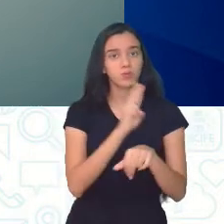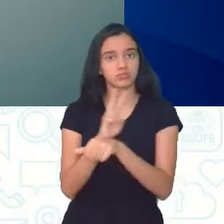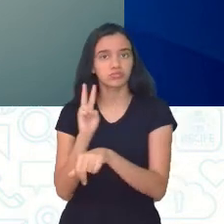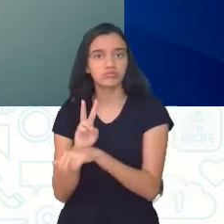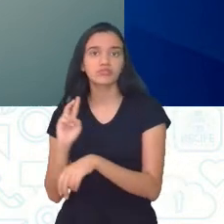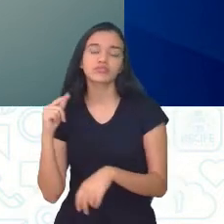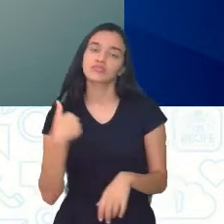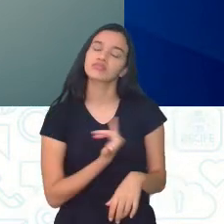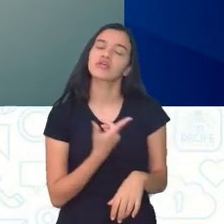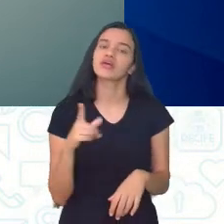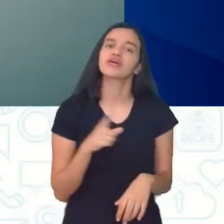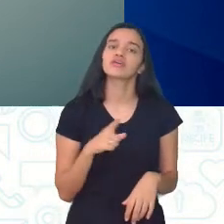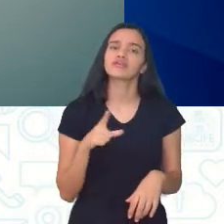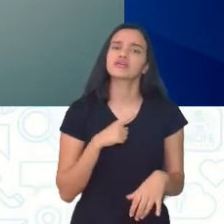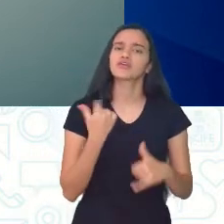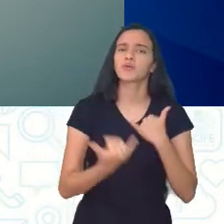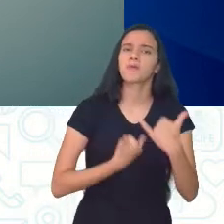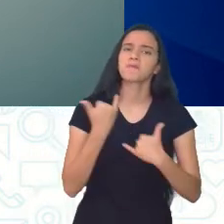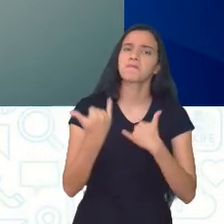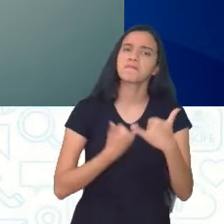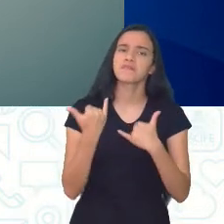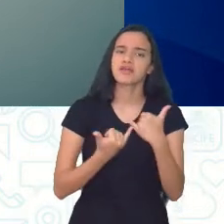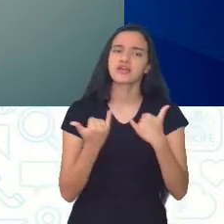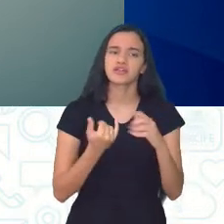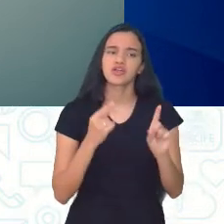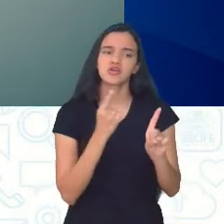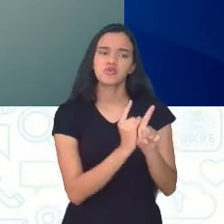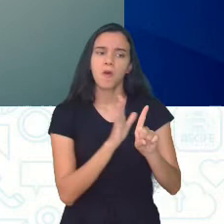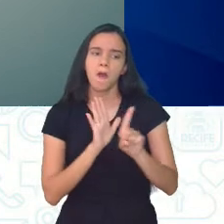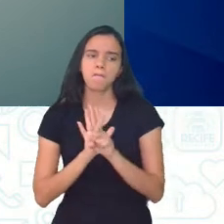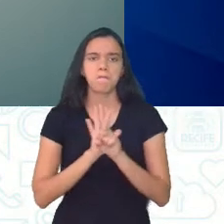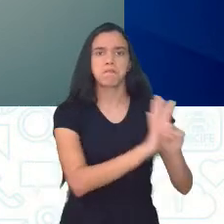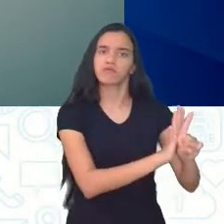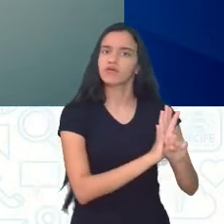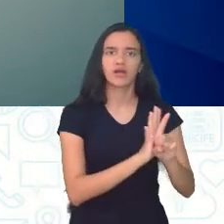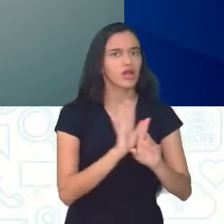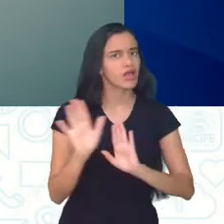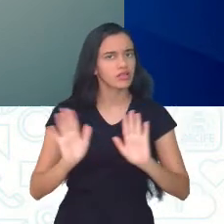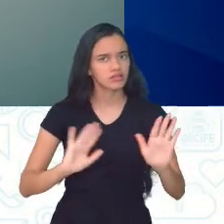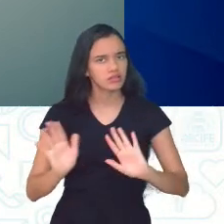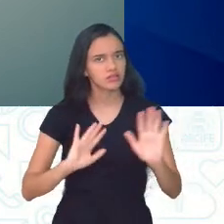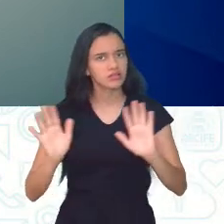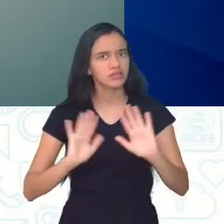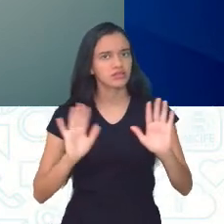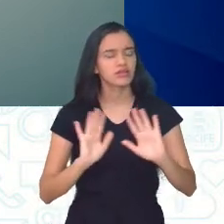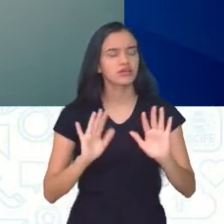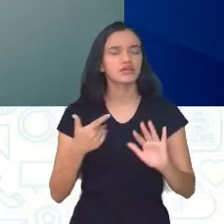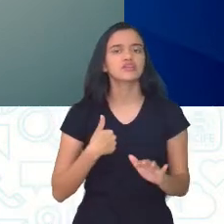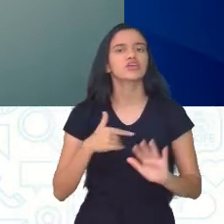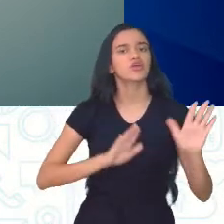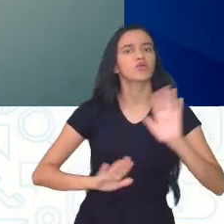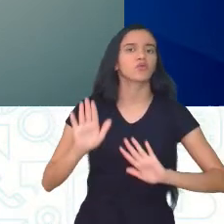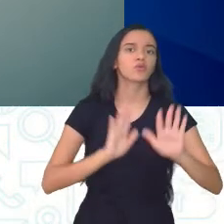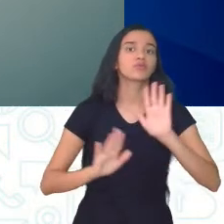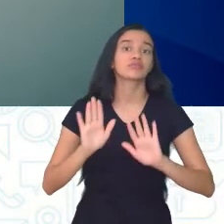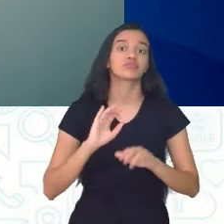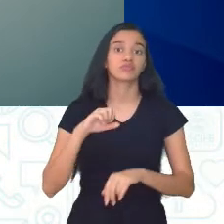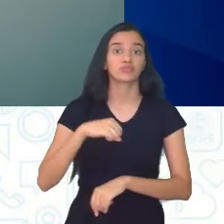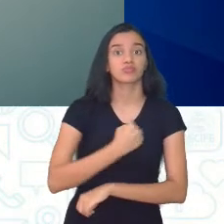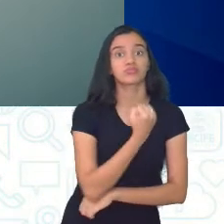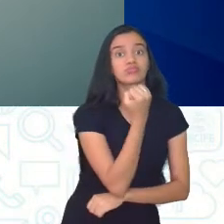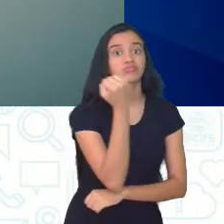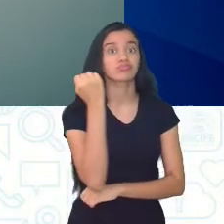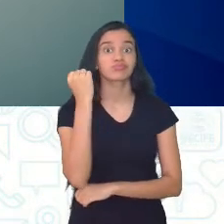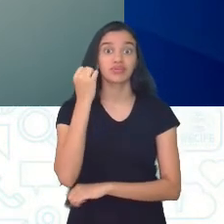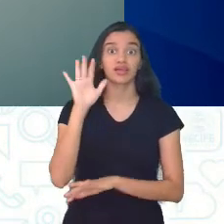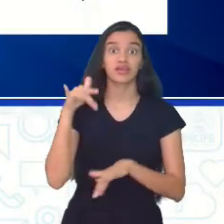gente deve ter com algumas brincadeiras de empurrar, né? Porque isso aí, na nossa coluna, está passando aí um